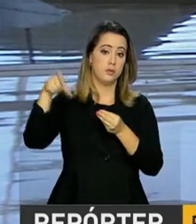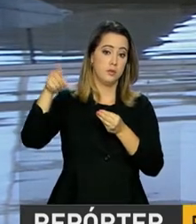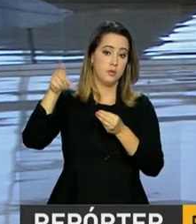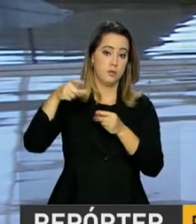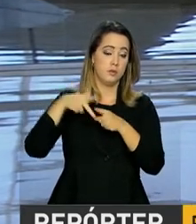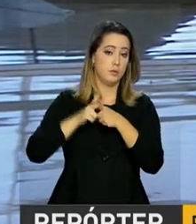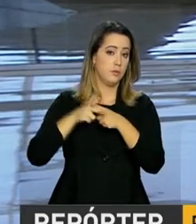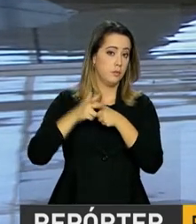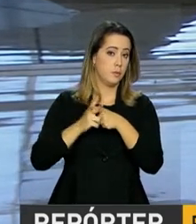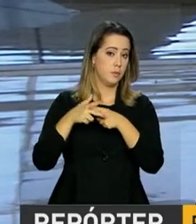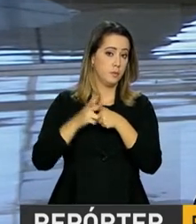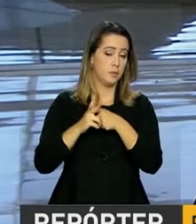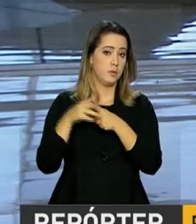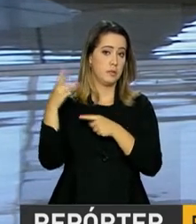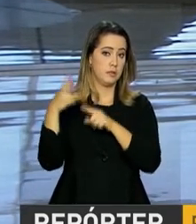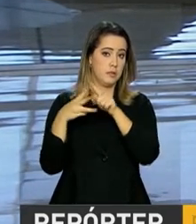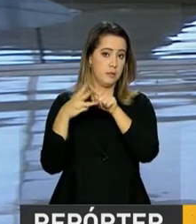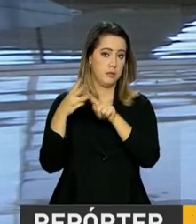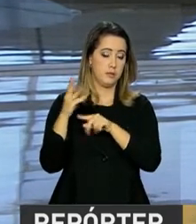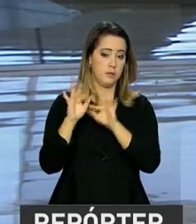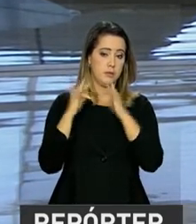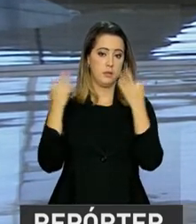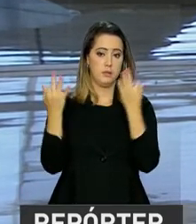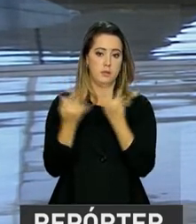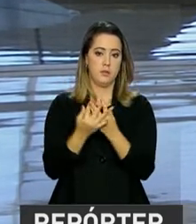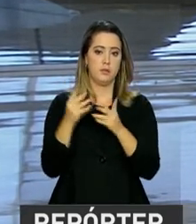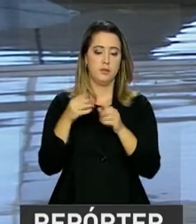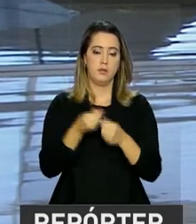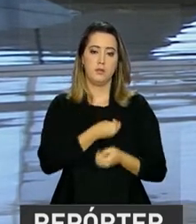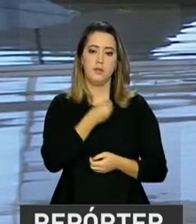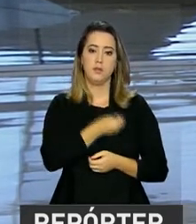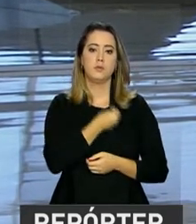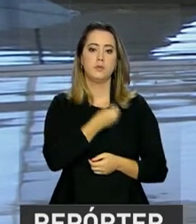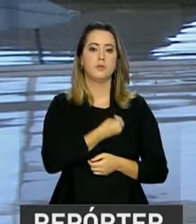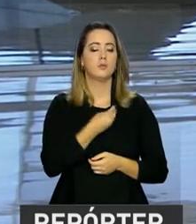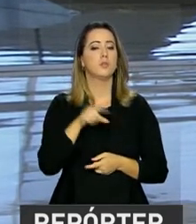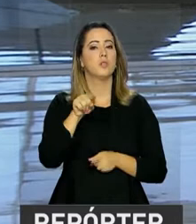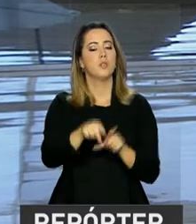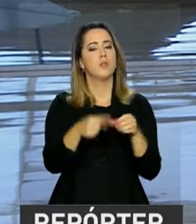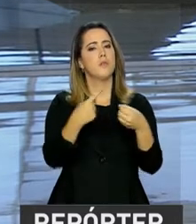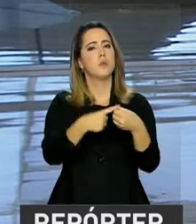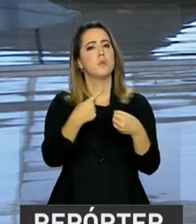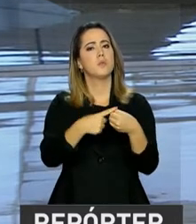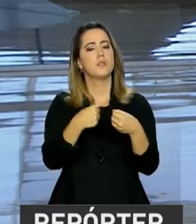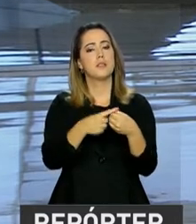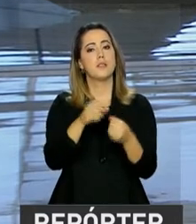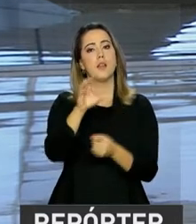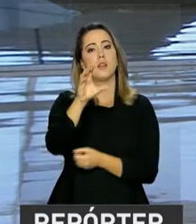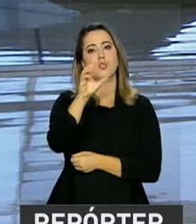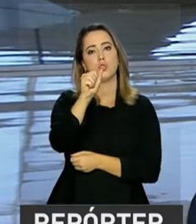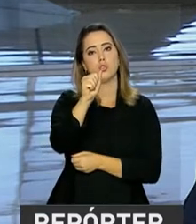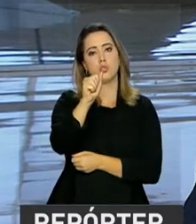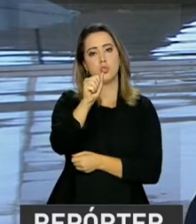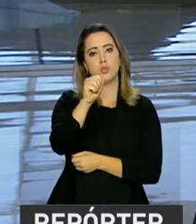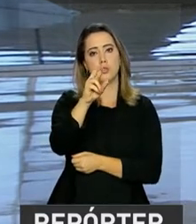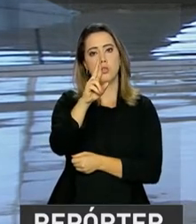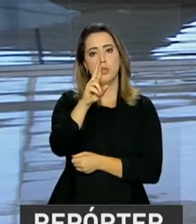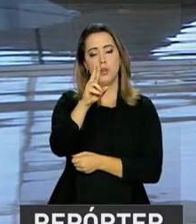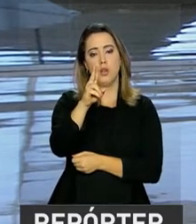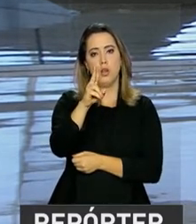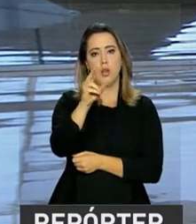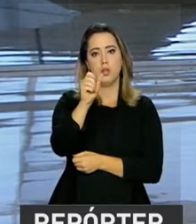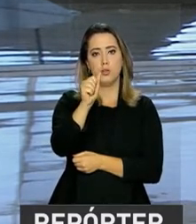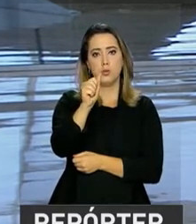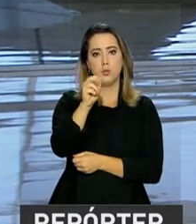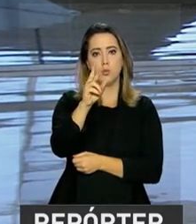cartões Reforma para 3 famílias que residem no bairro São João da Escócia, em Caruaru, município do interior